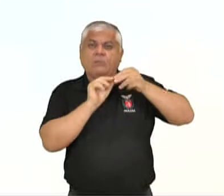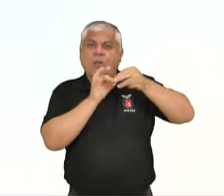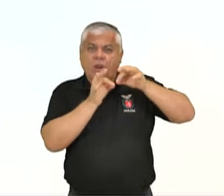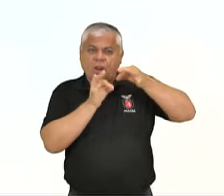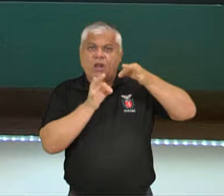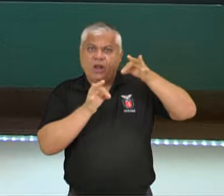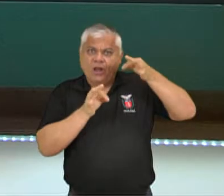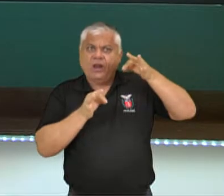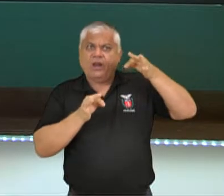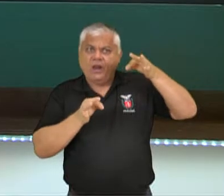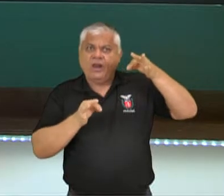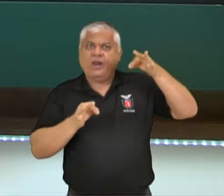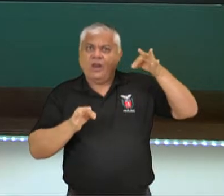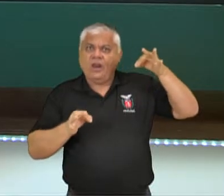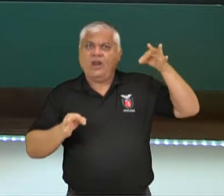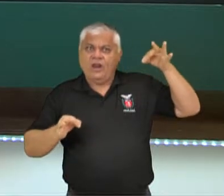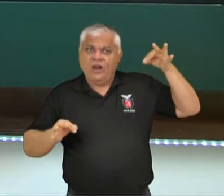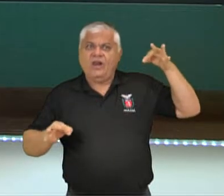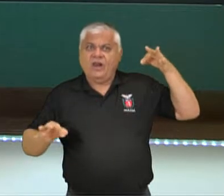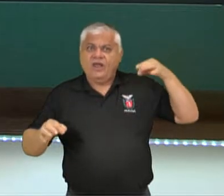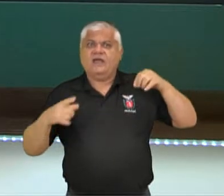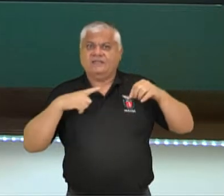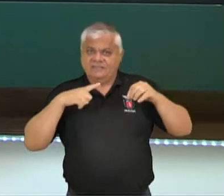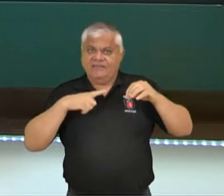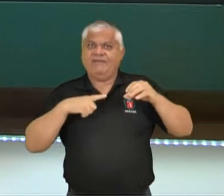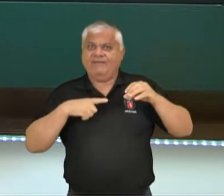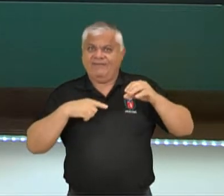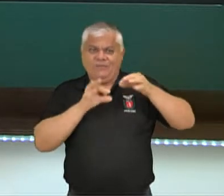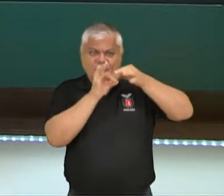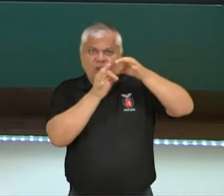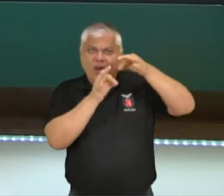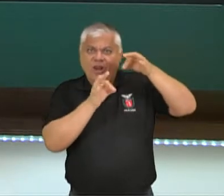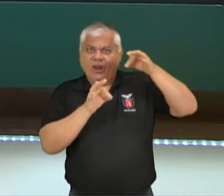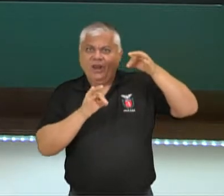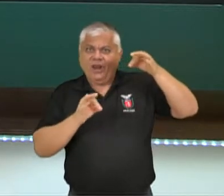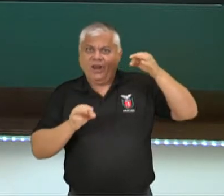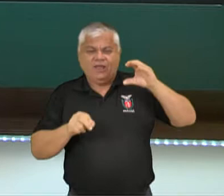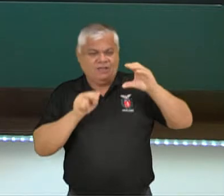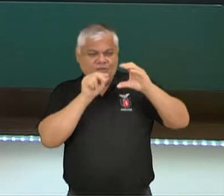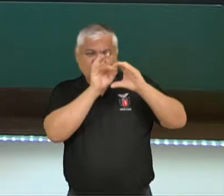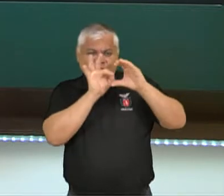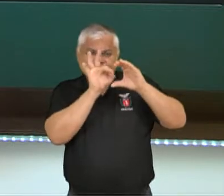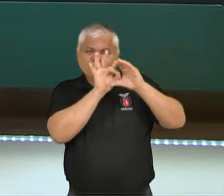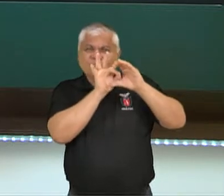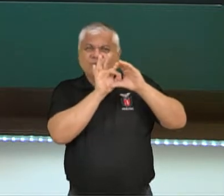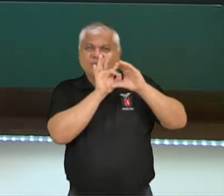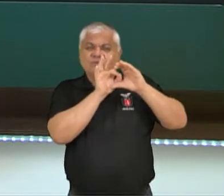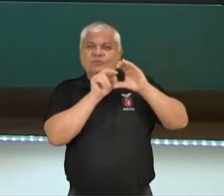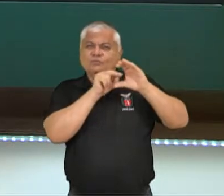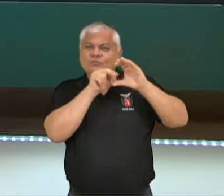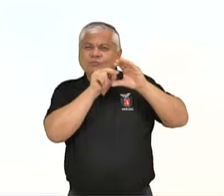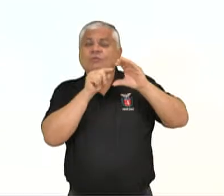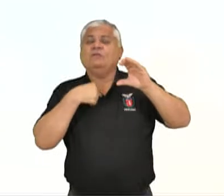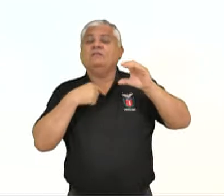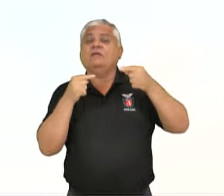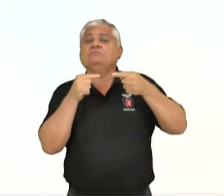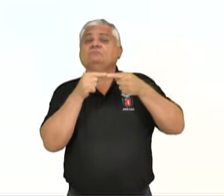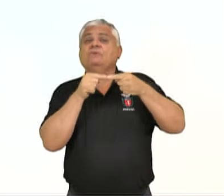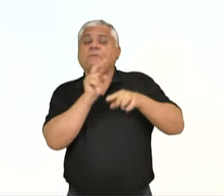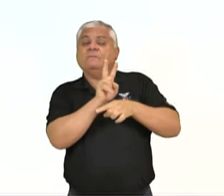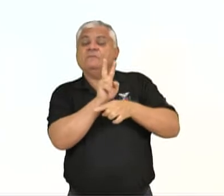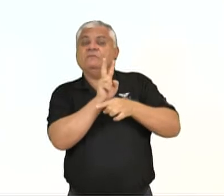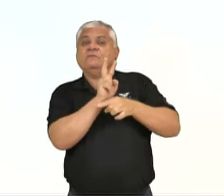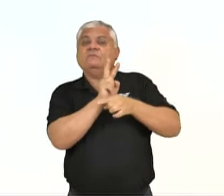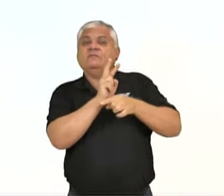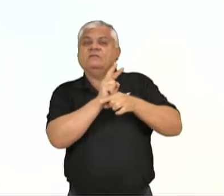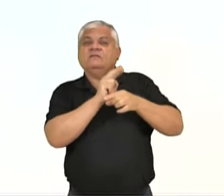a gente pode ver aqui na nossa microscopia o tamanho que o núcleo ocupa na célula, ele vai ter uma função de proteger